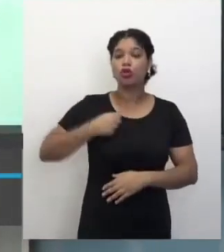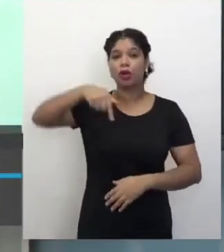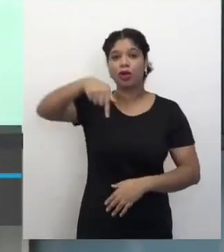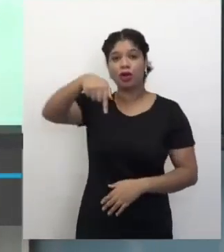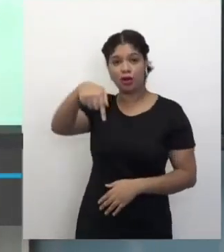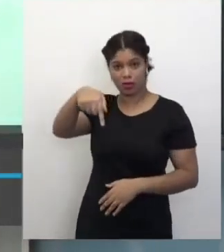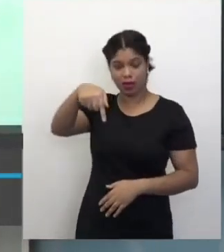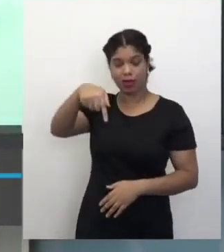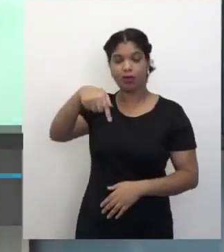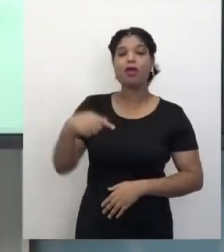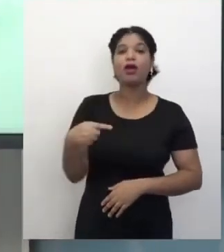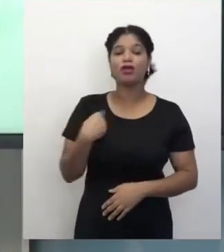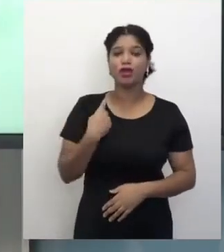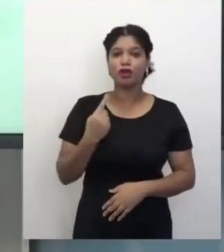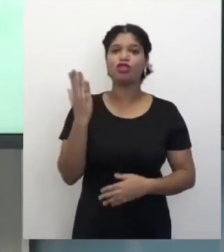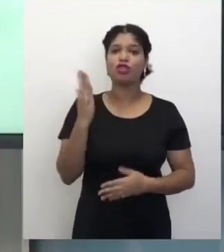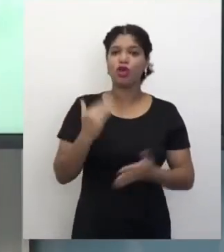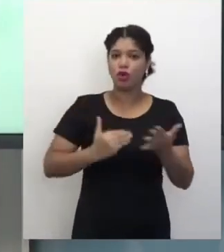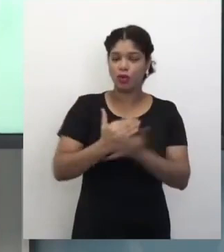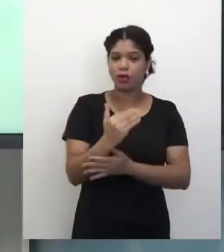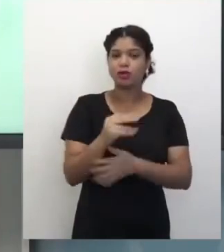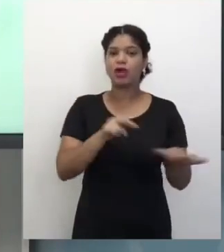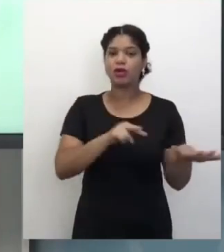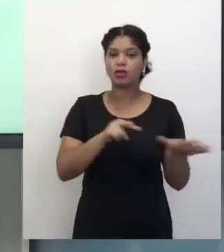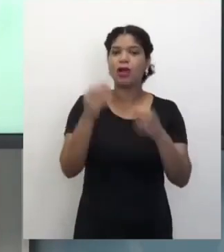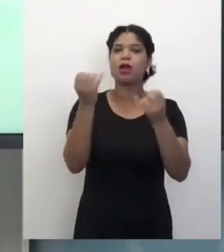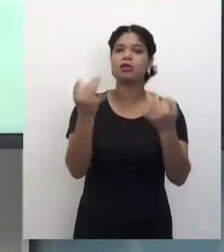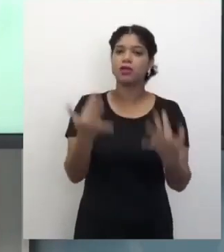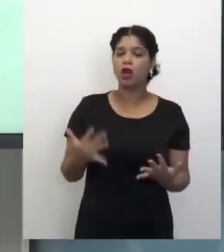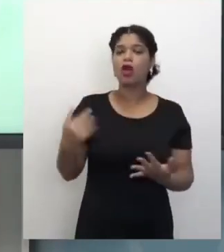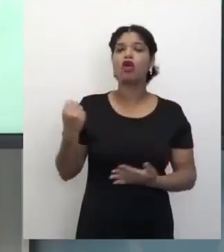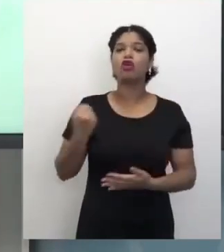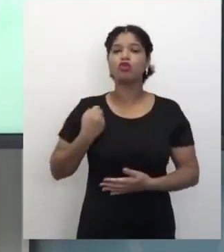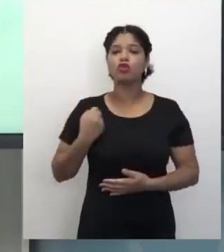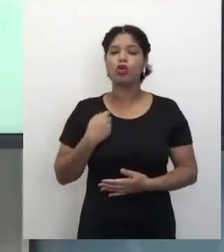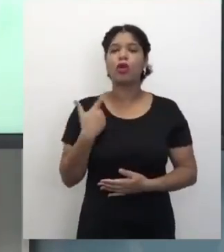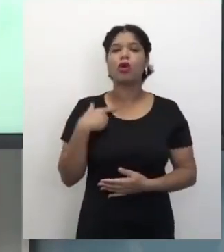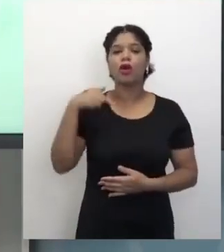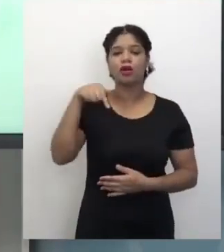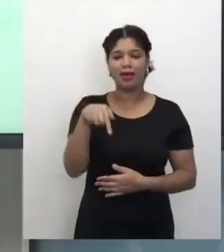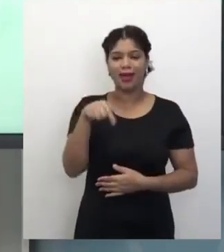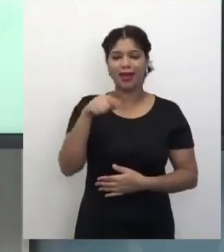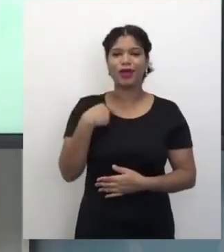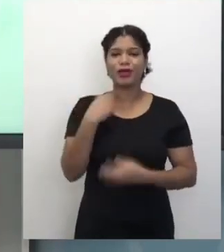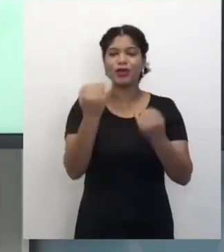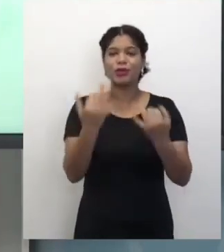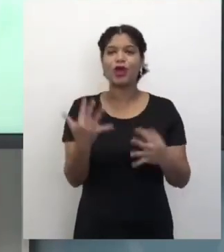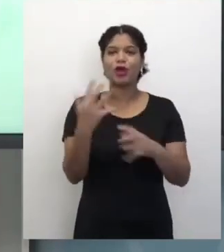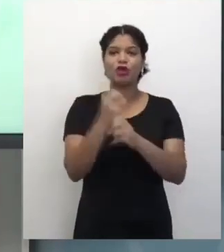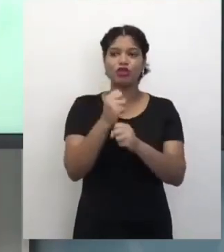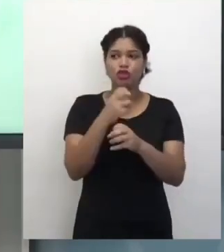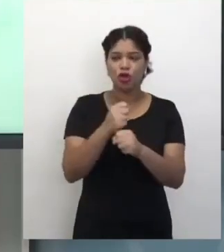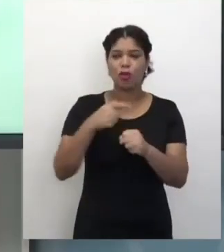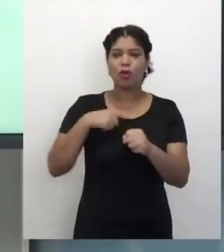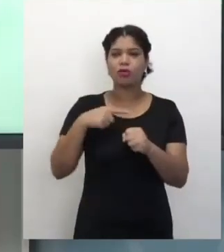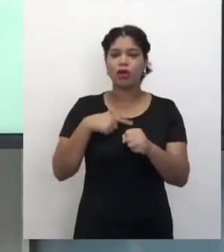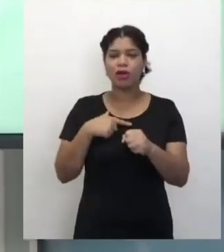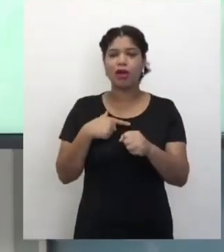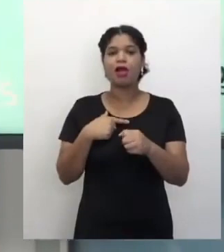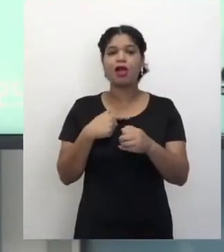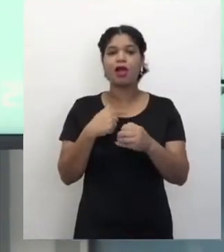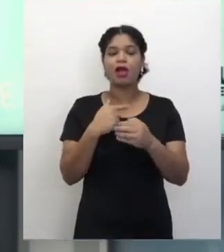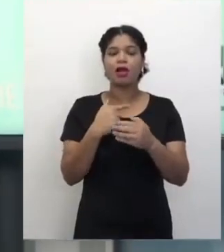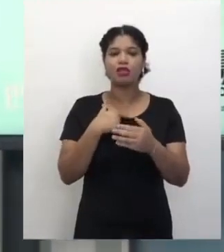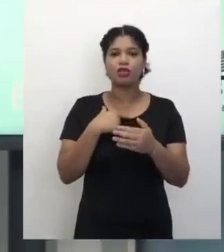começou na semana falando sobre os números racionais, representando. Depois a gente fez soma, fez subtração. Ontem a